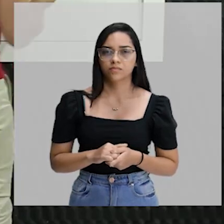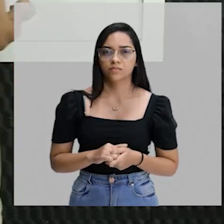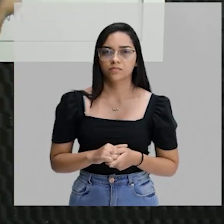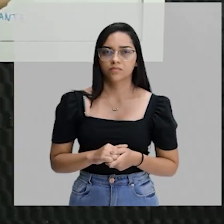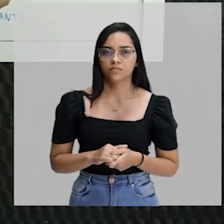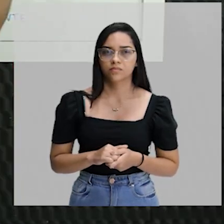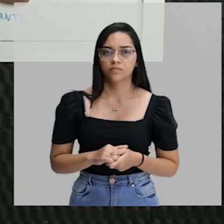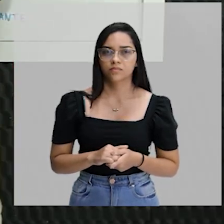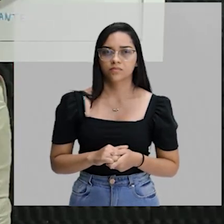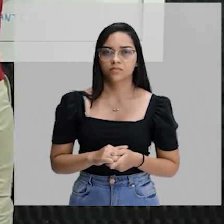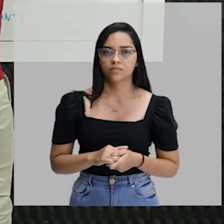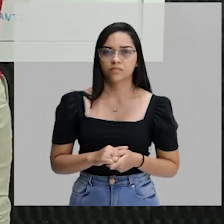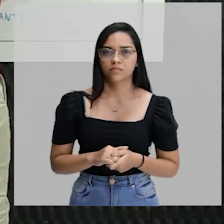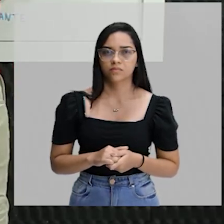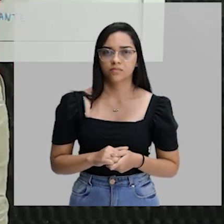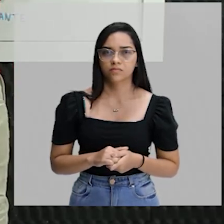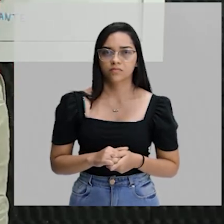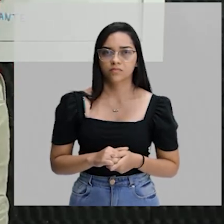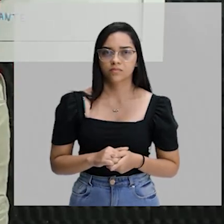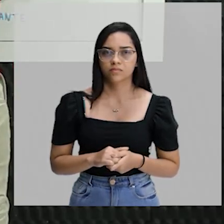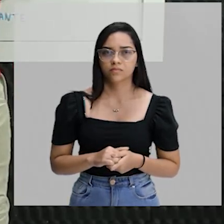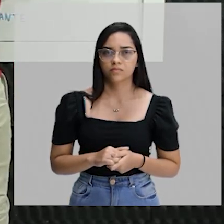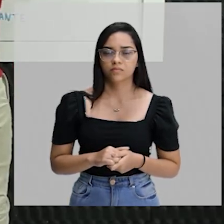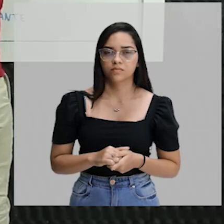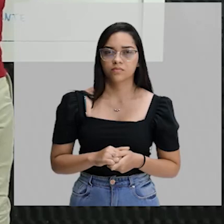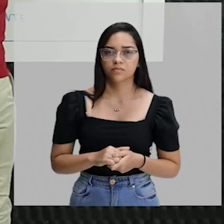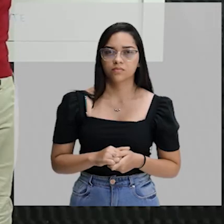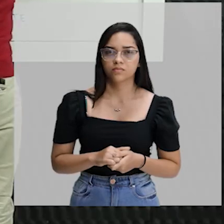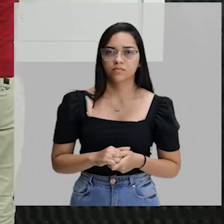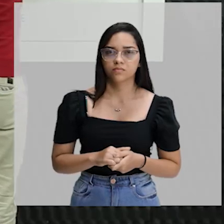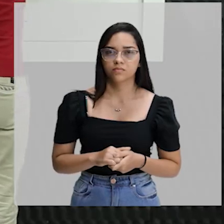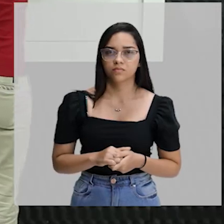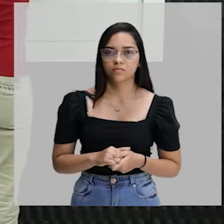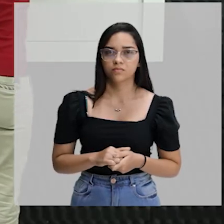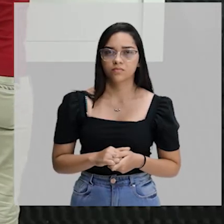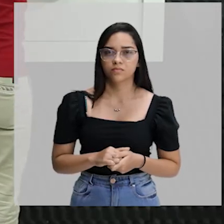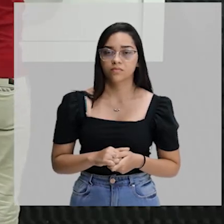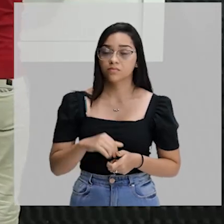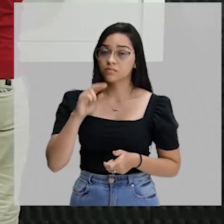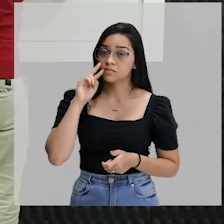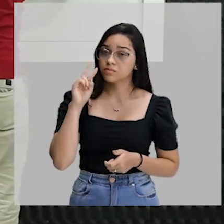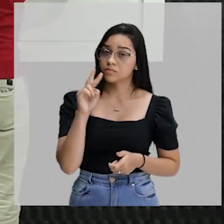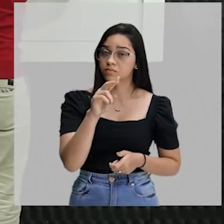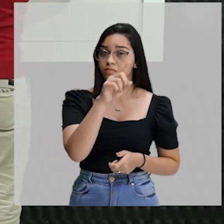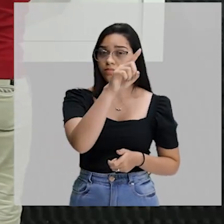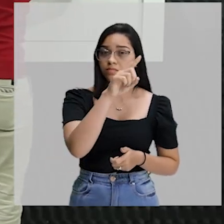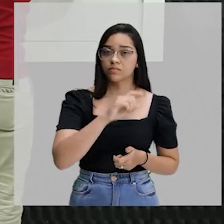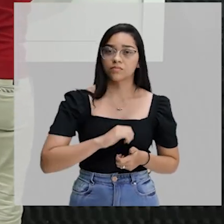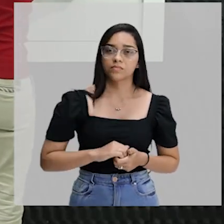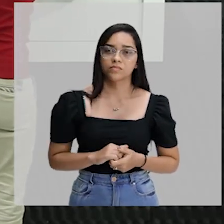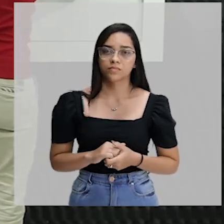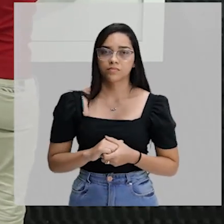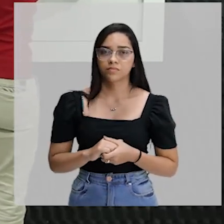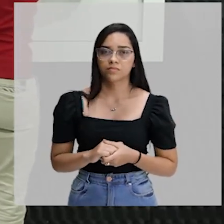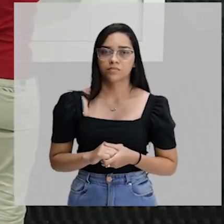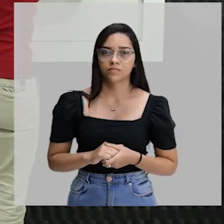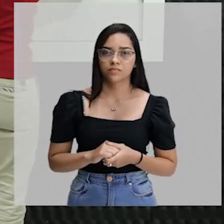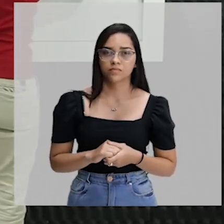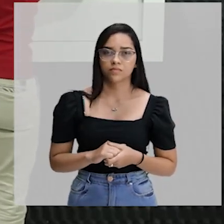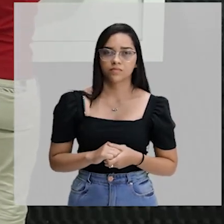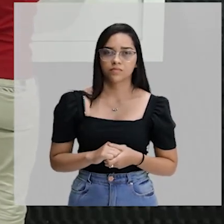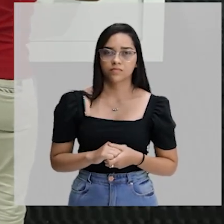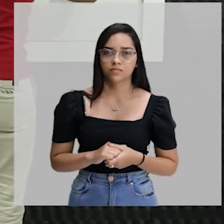XAzinho. Depois, esse primeiro X com o segundo X aqui, ó, vai ficar